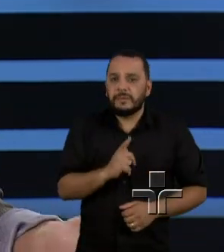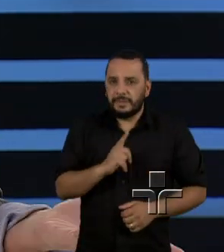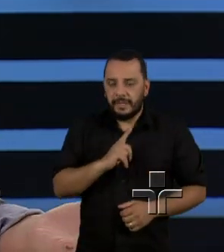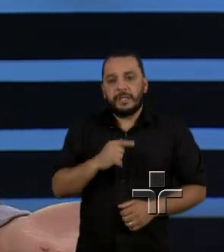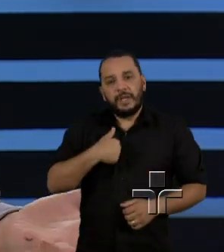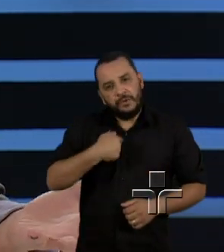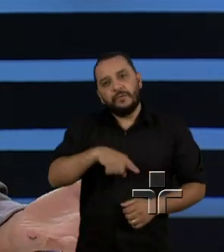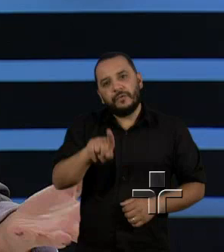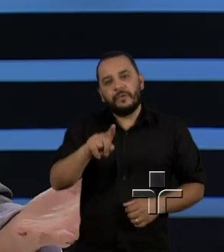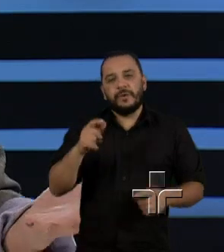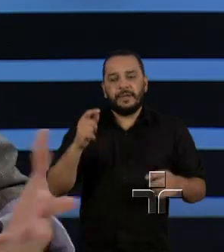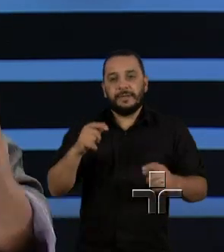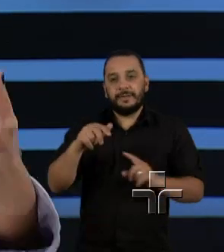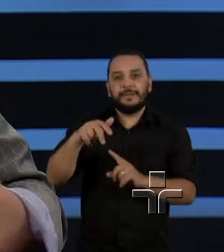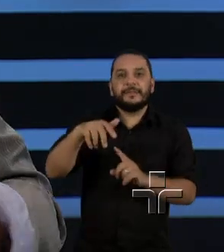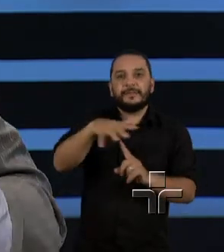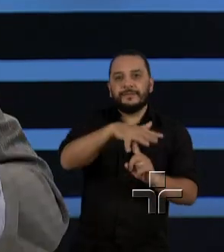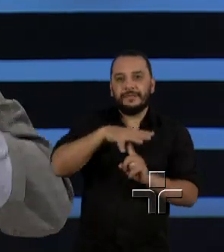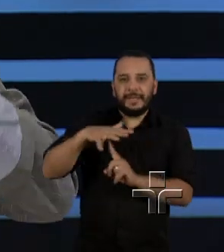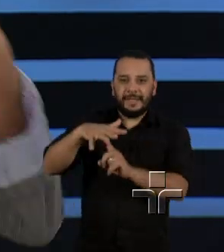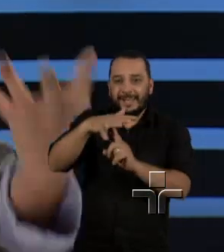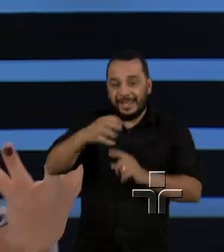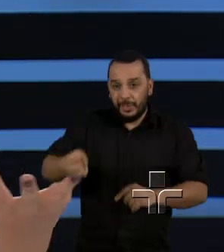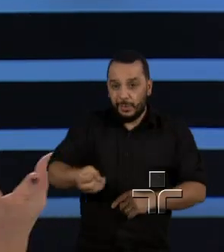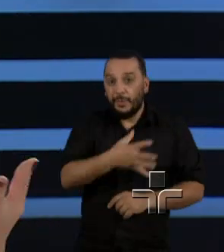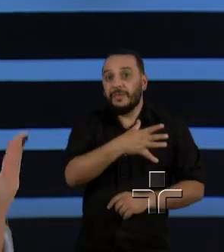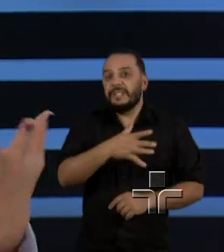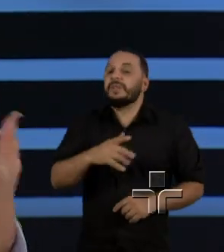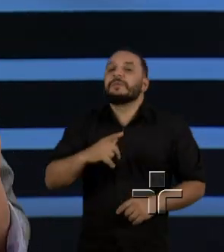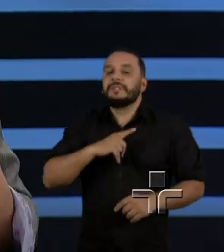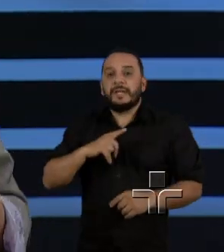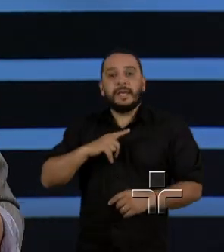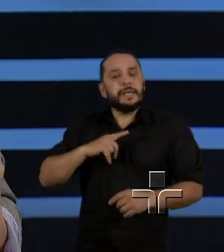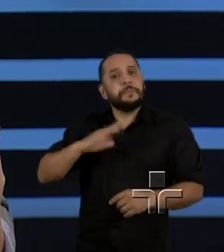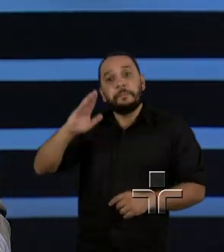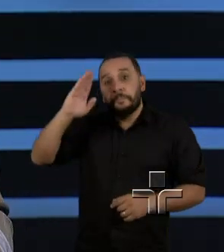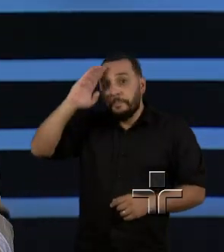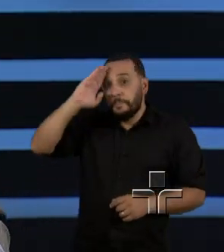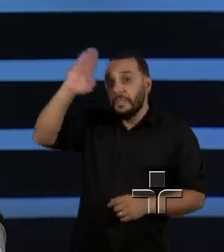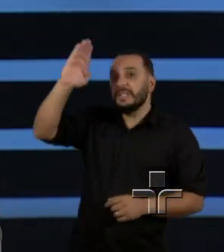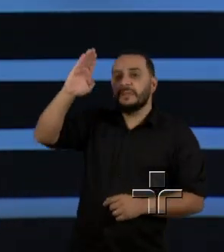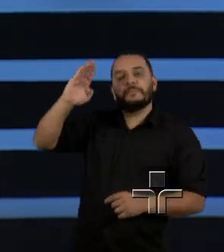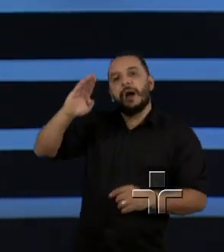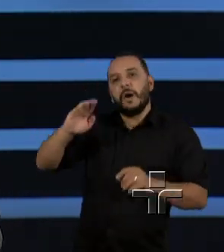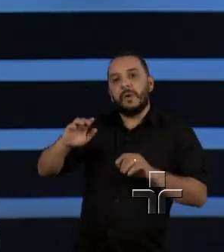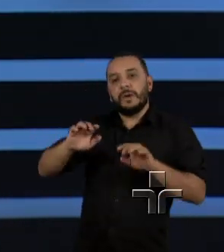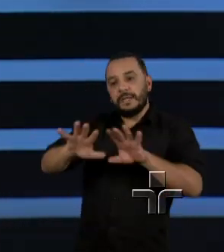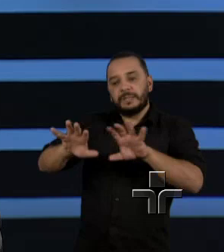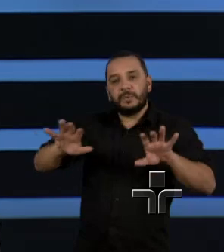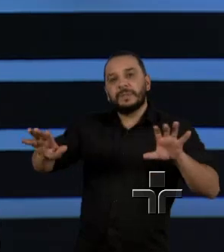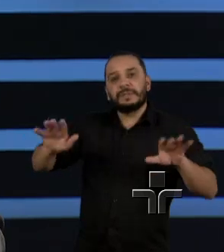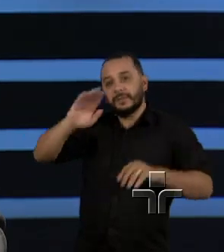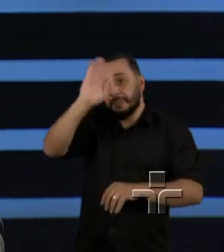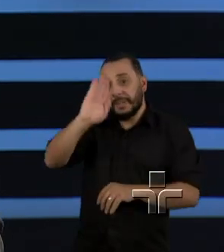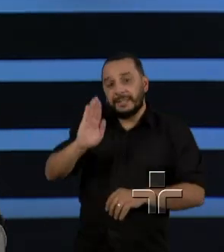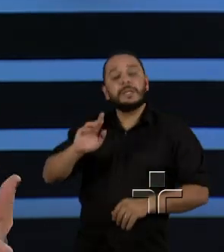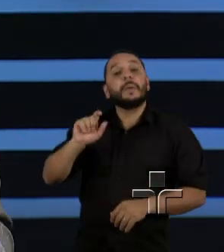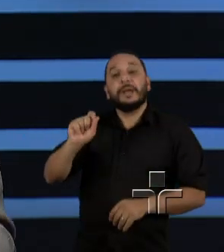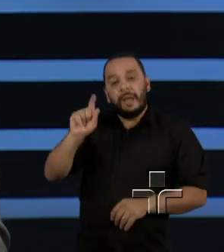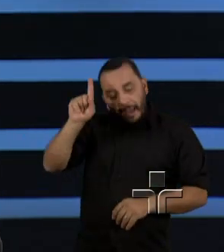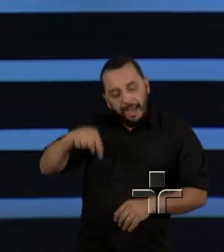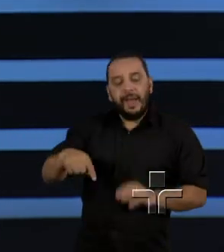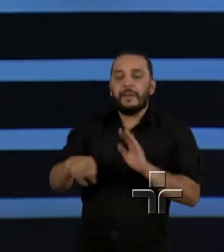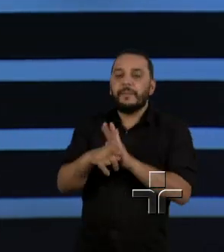na feira de inovação e era a grande exposição do Brasil com o avanço de inovação